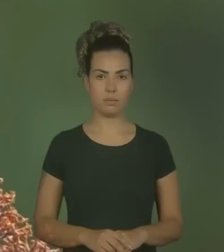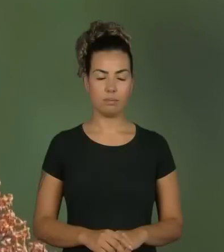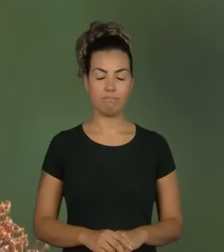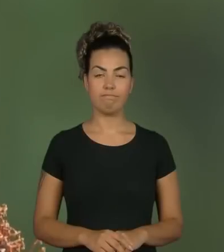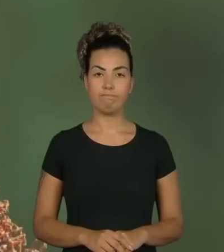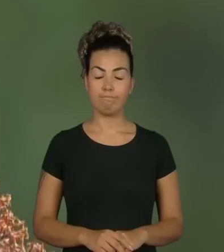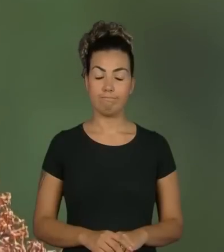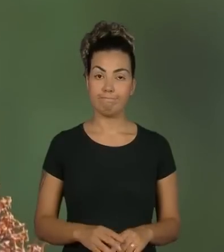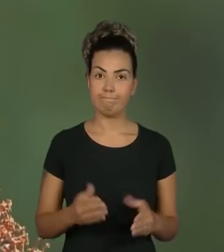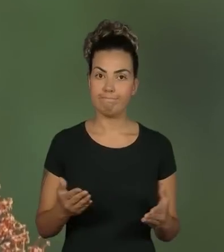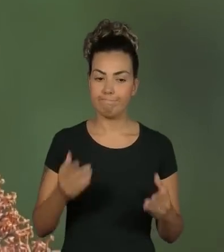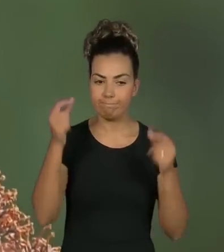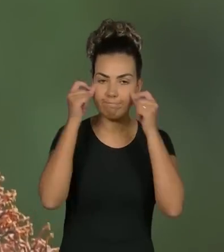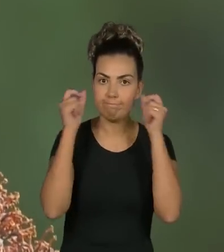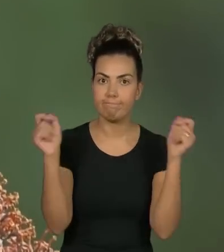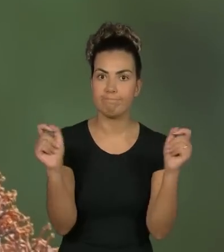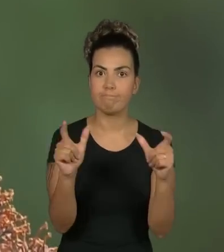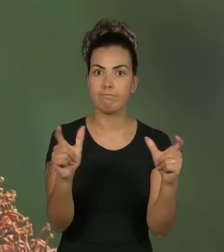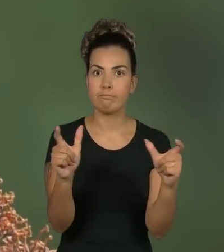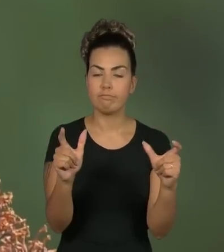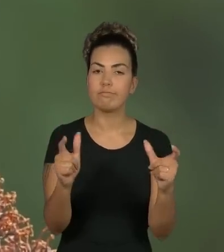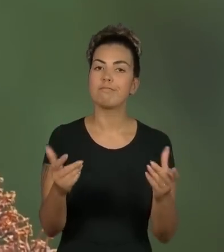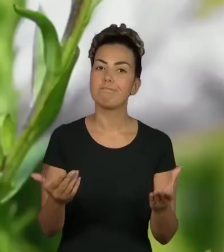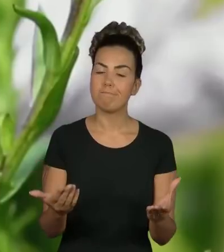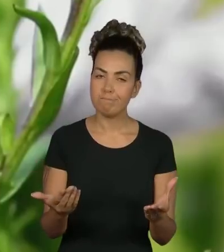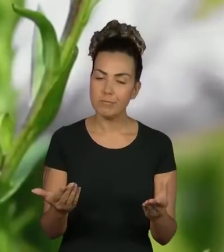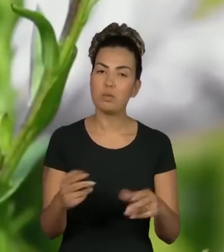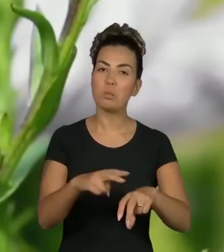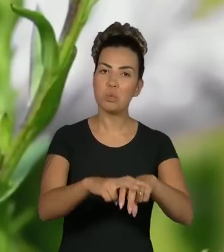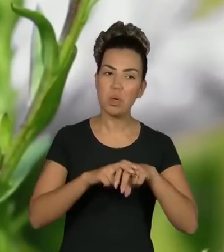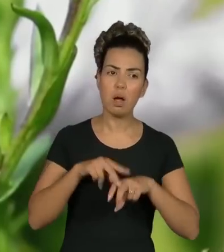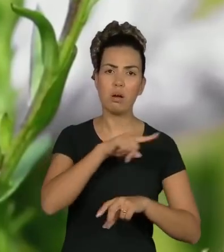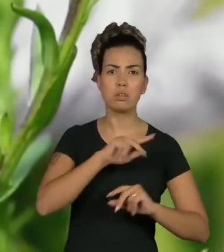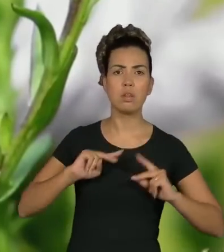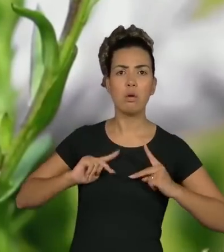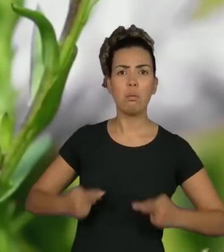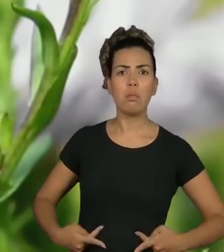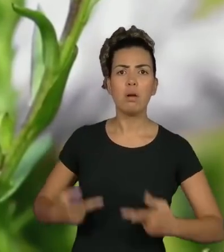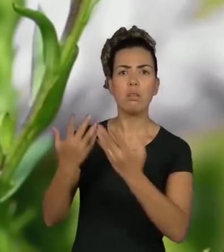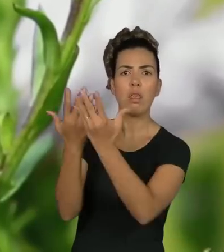Sinal de alerta para o impacto das ações humanas.